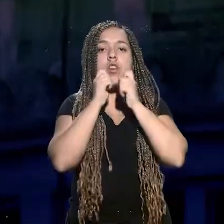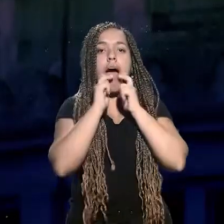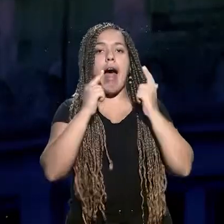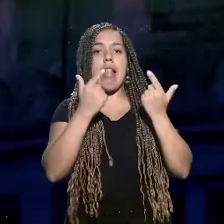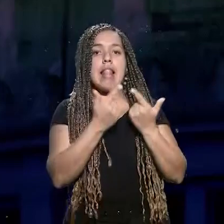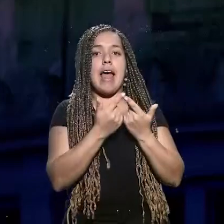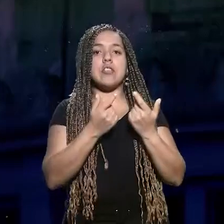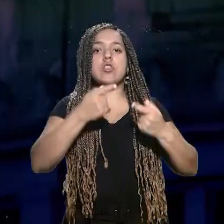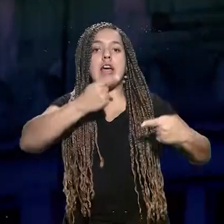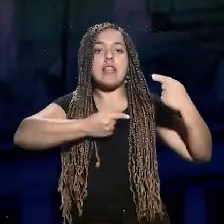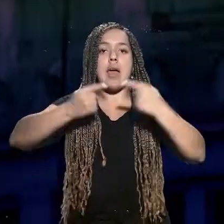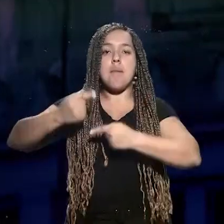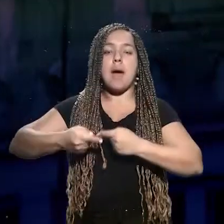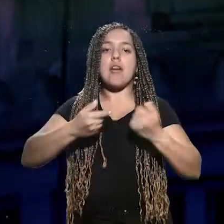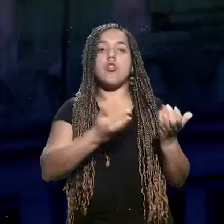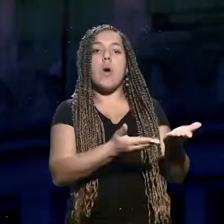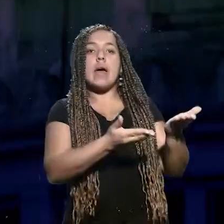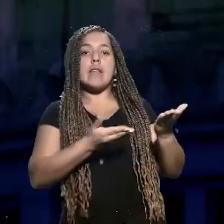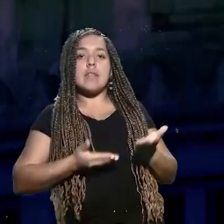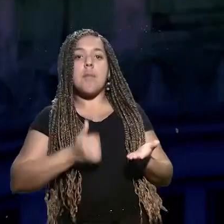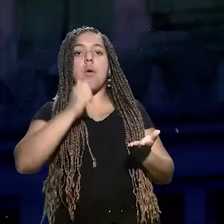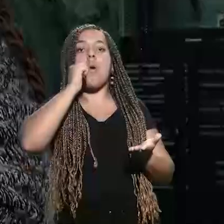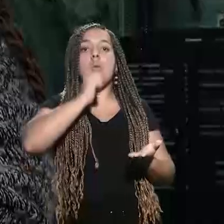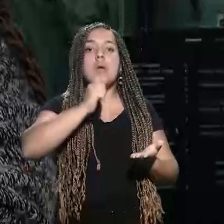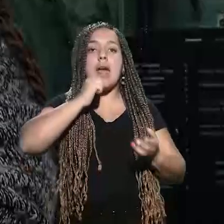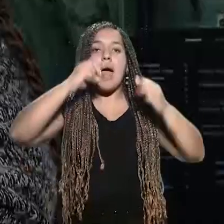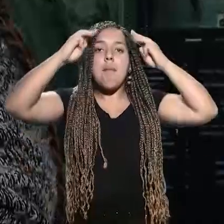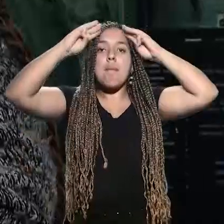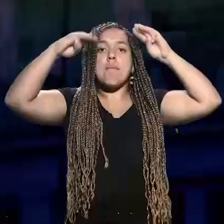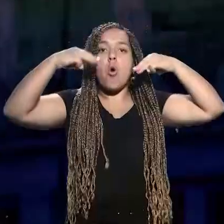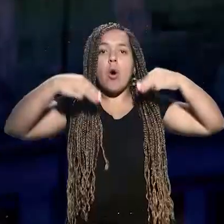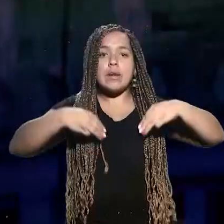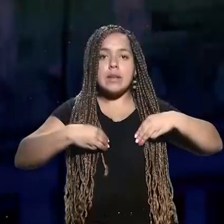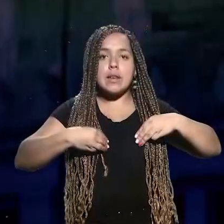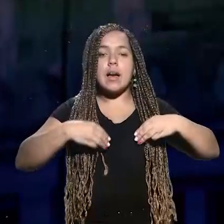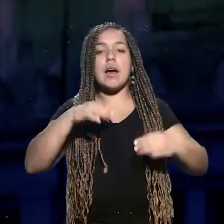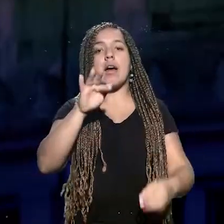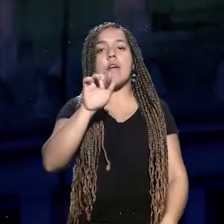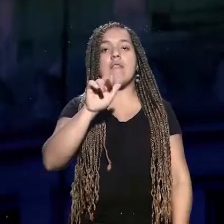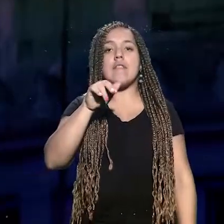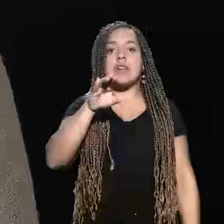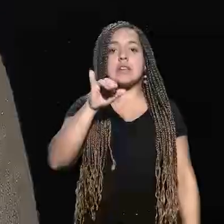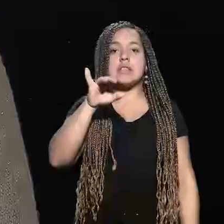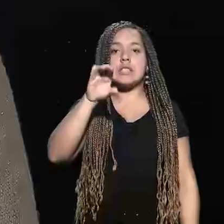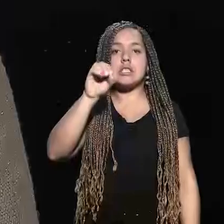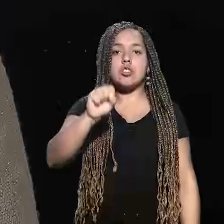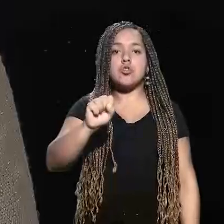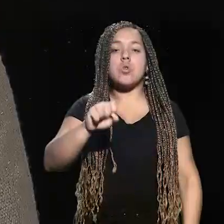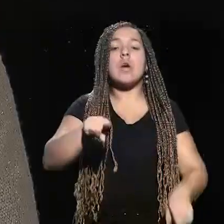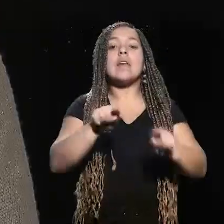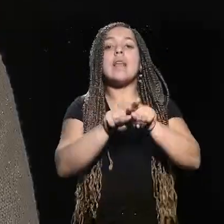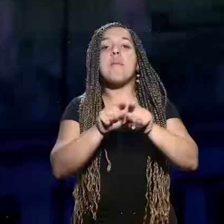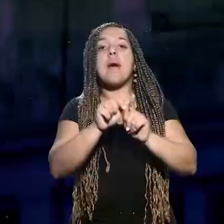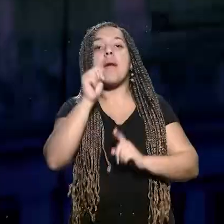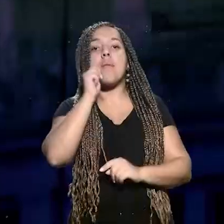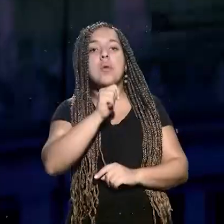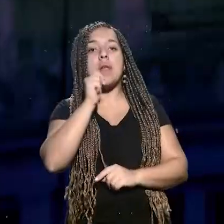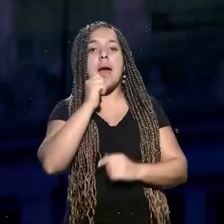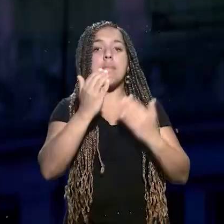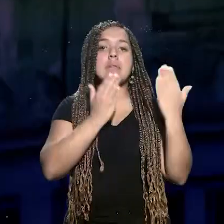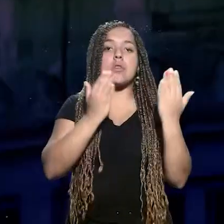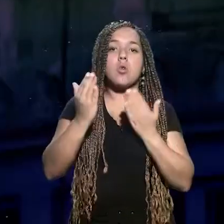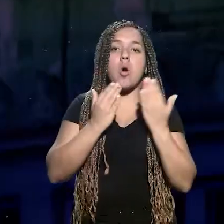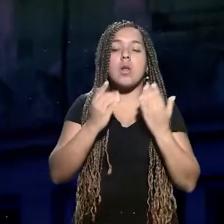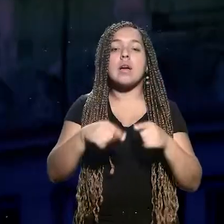Alerj Debate de hoje. Eu recebo a deputada Mônica Francisco e a psicóloga Roberta Maria Federico.